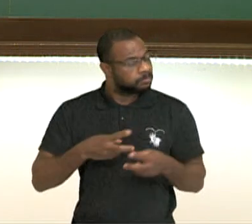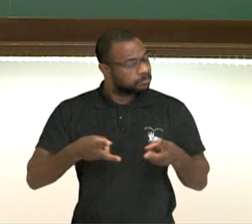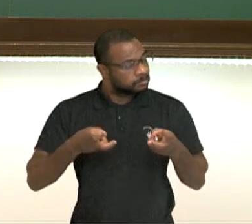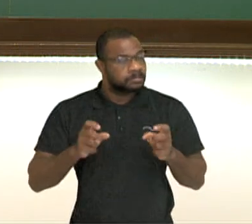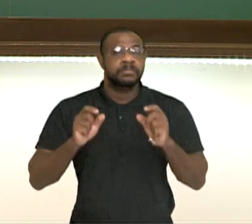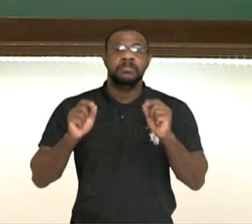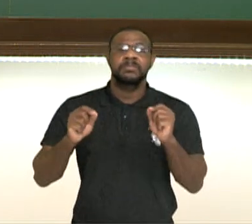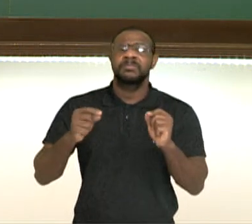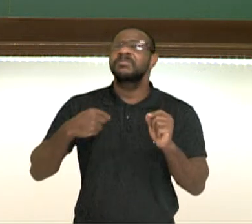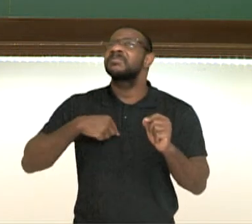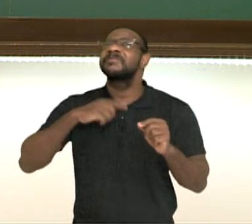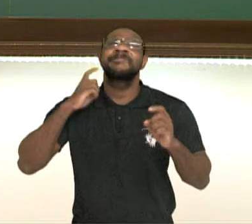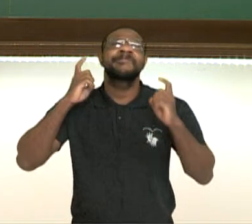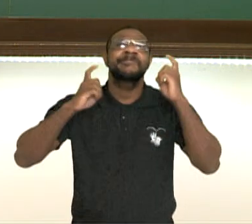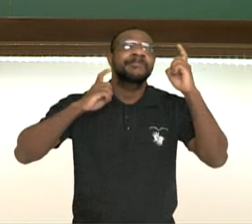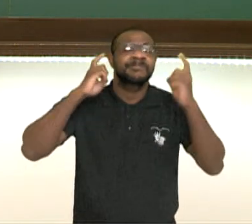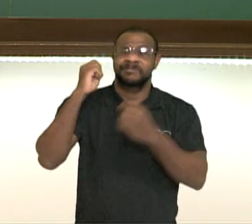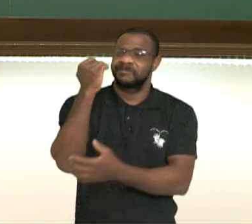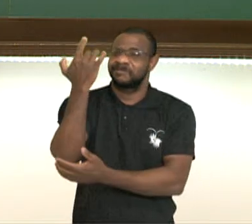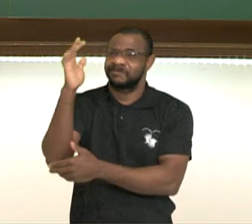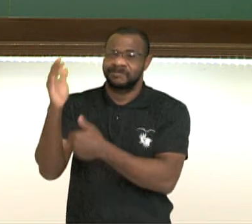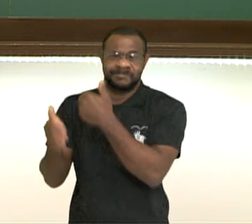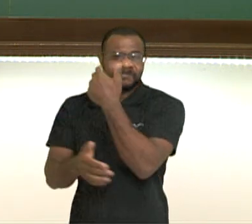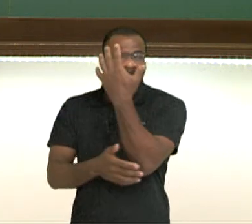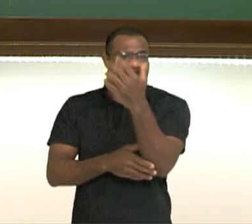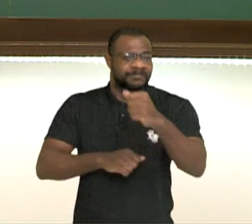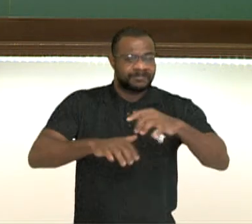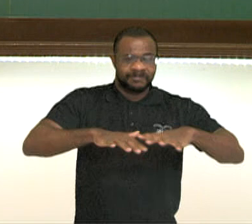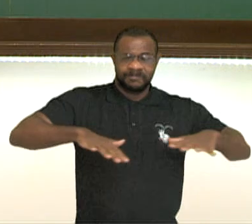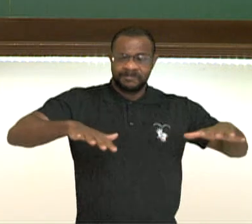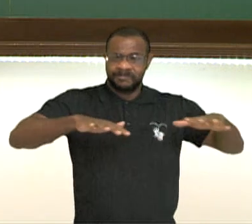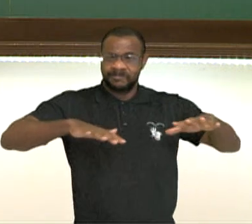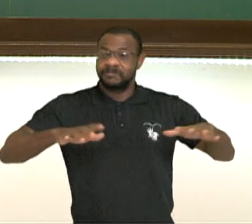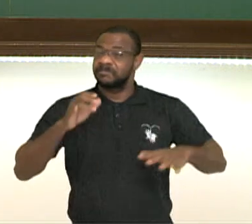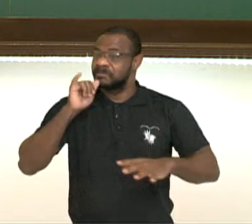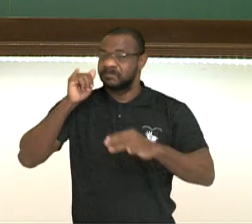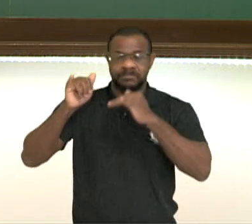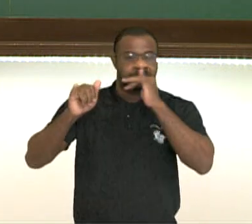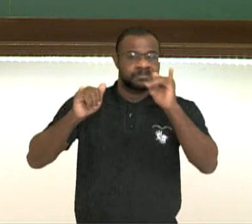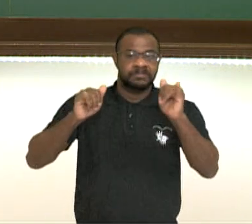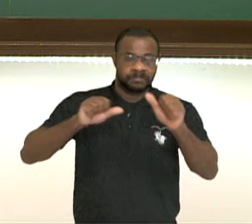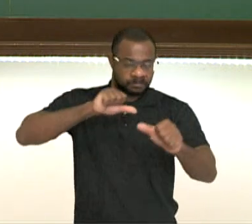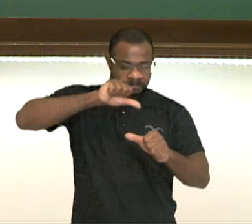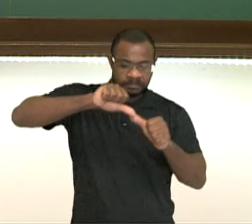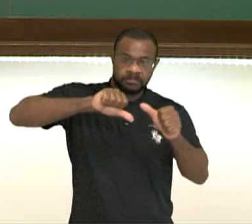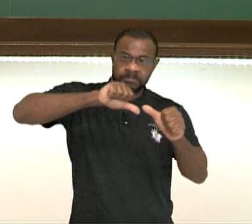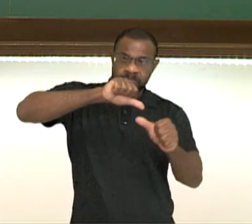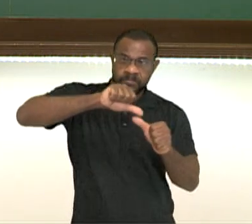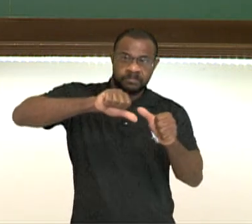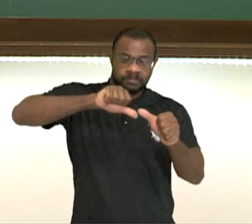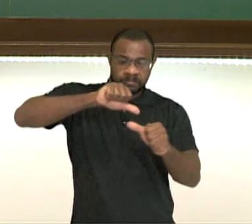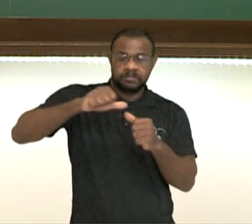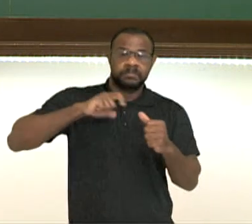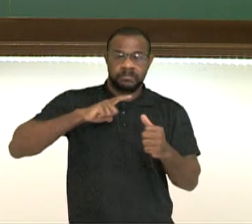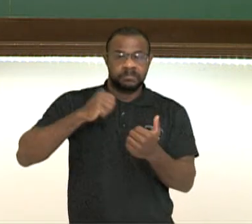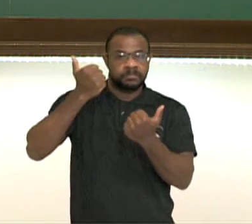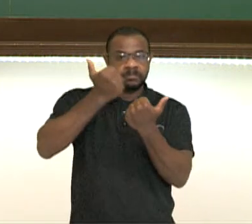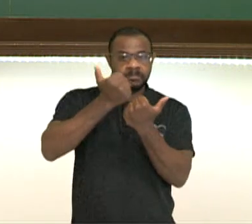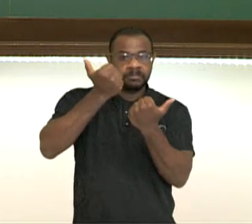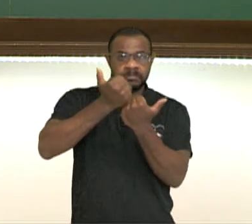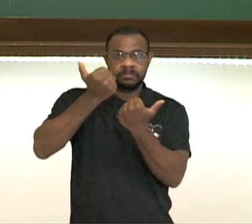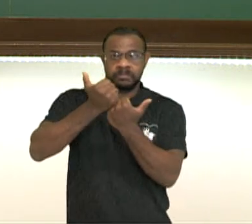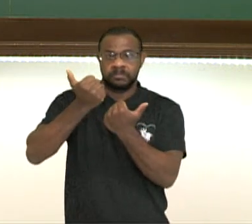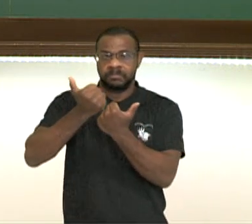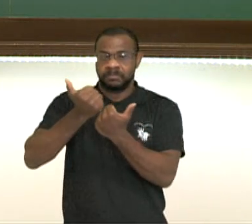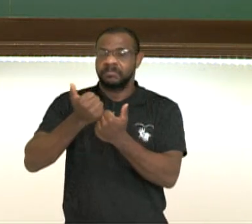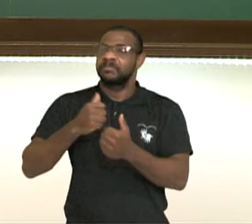dessa preocupação ambiental, as fontes de energia elas vão estar sendo alteradas, vão estar sendo substituídas, aquelas